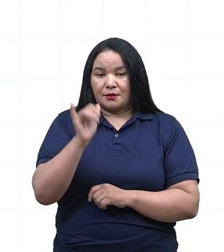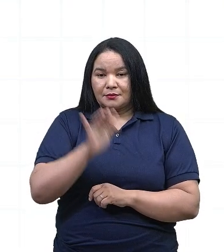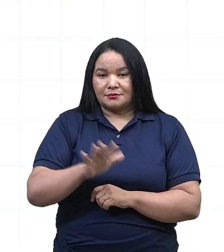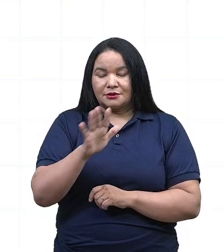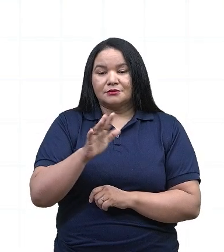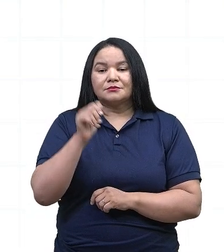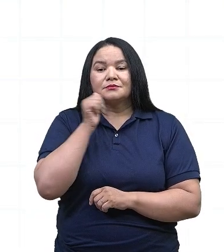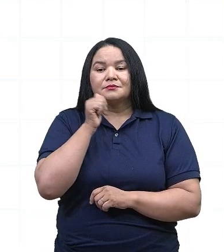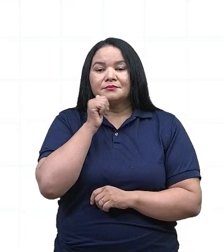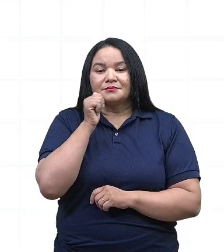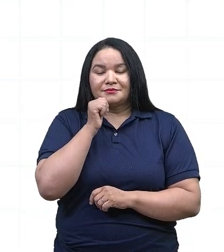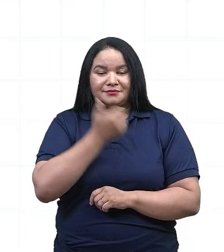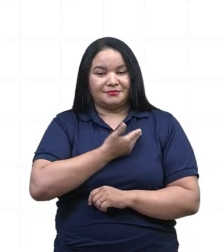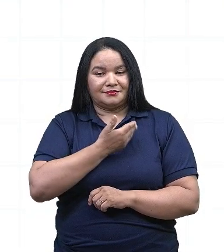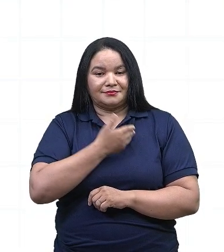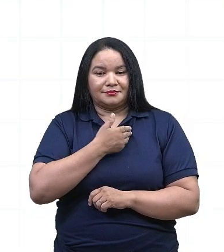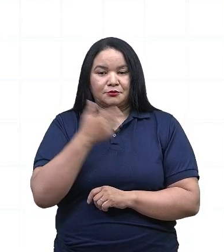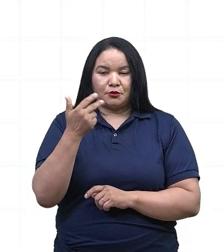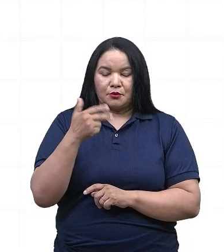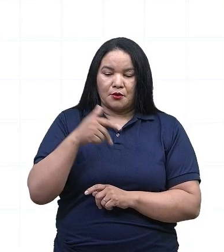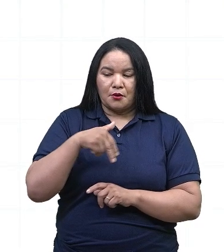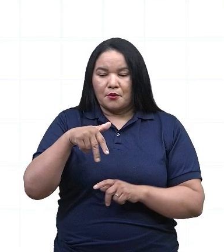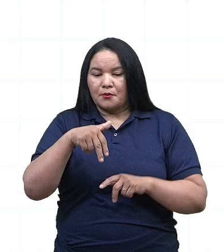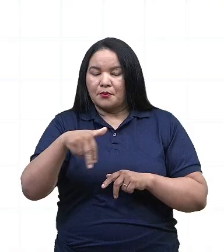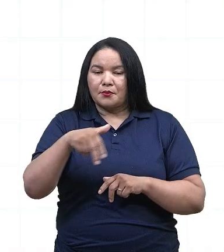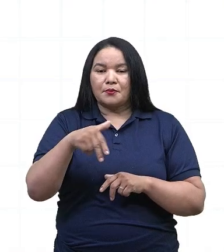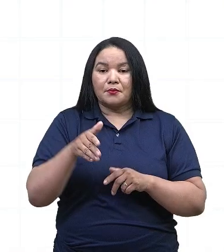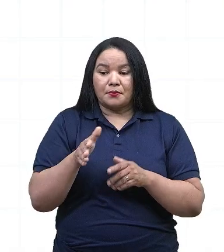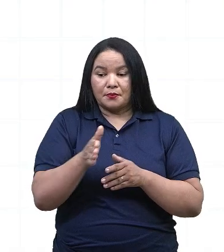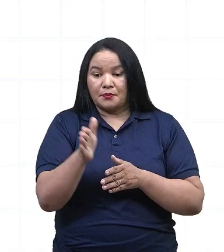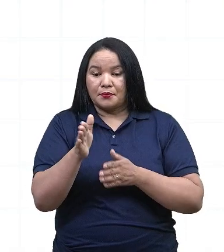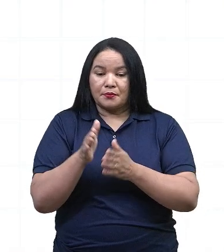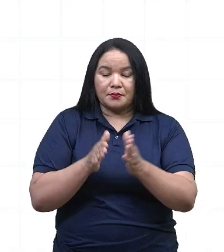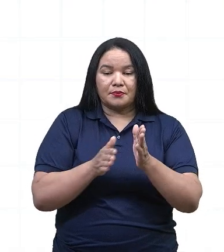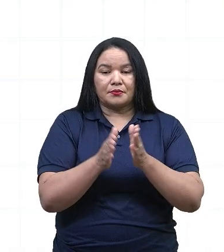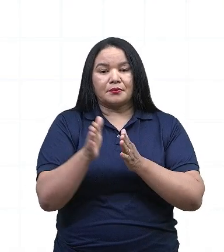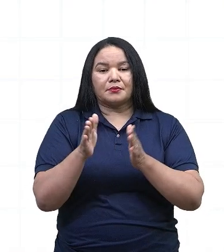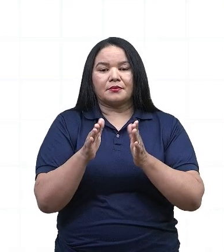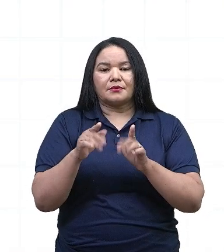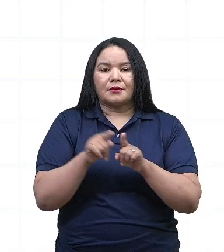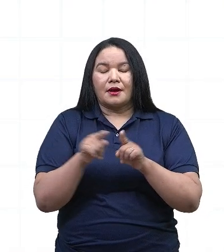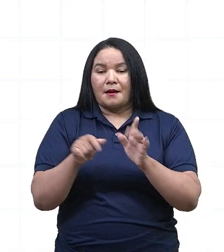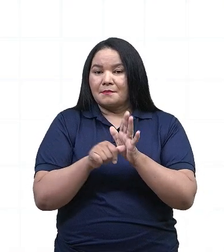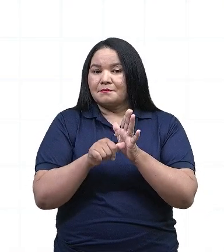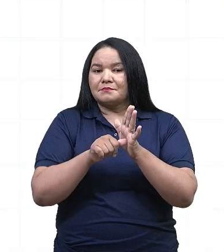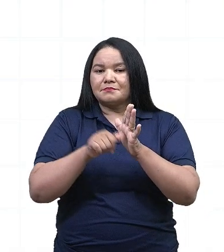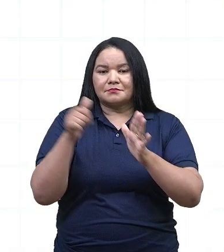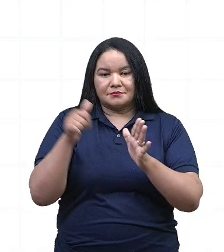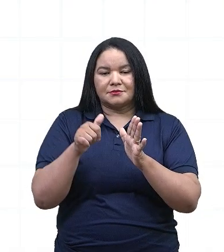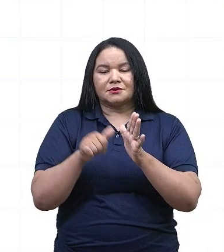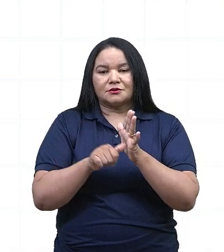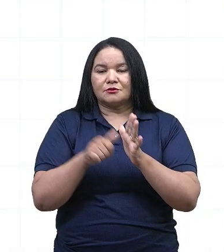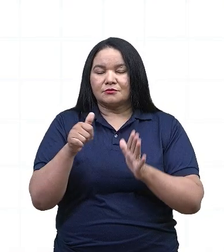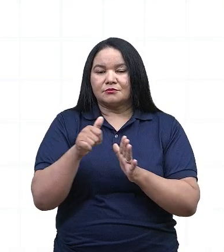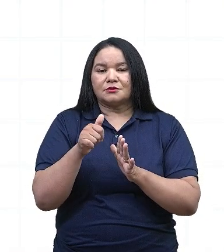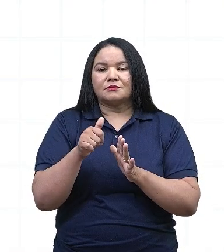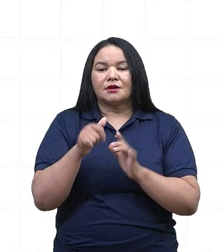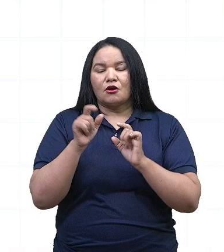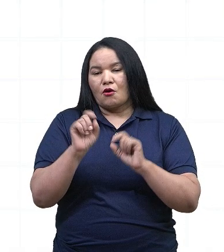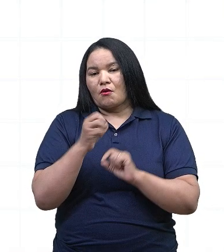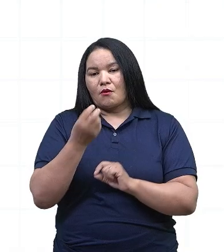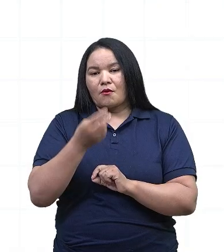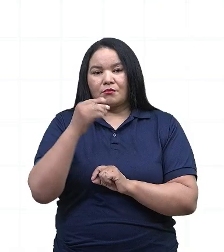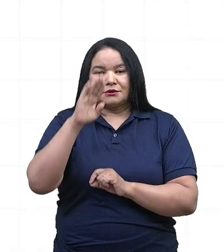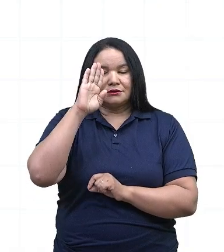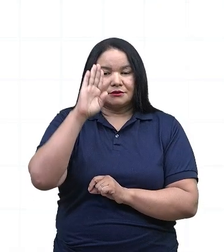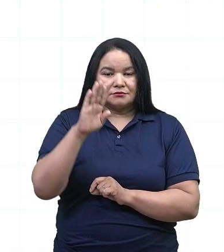duas amigas aí patinando de forma feliz, ela é a porta de entrada para a maioria dos patinadores. É como eles conhecem,